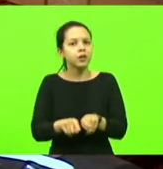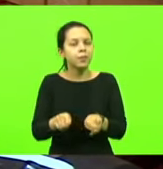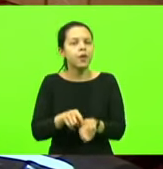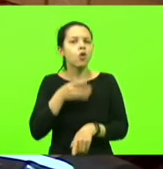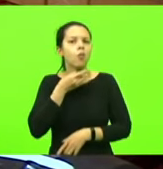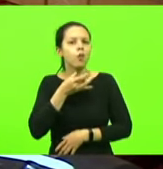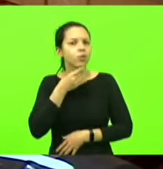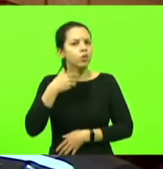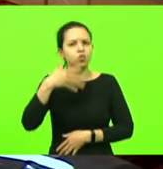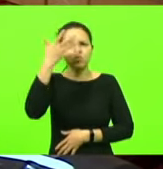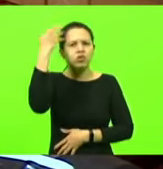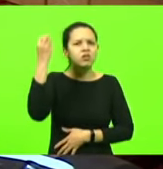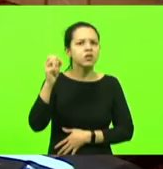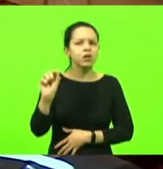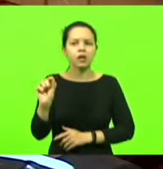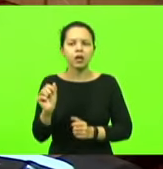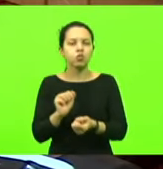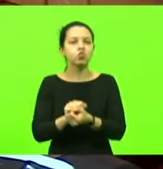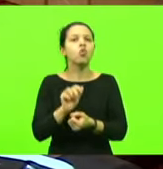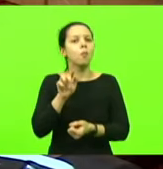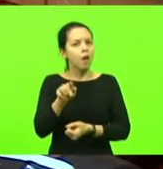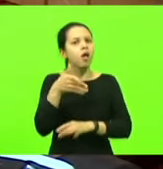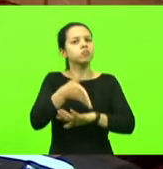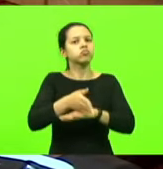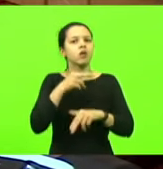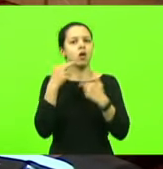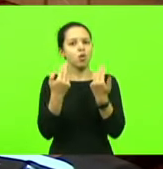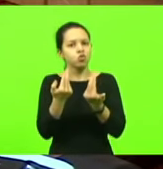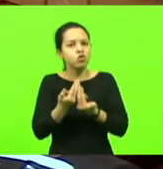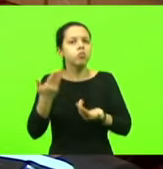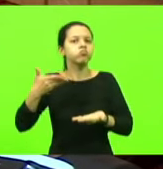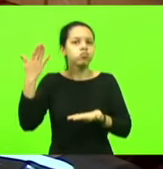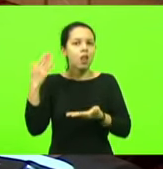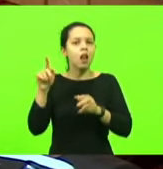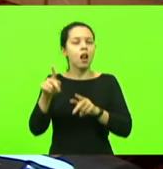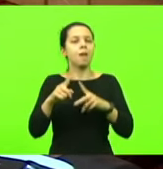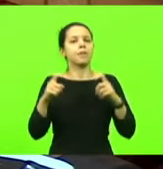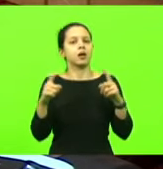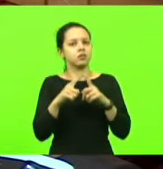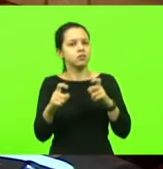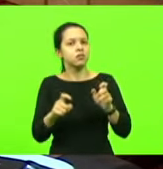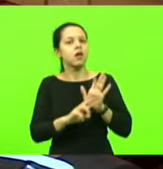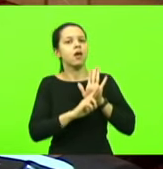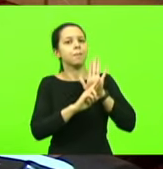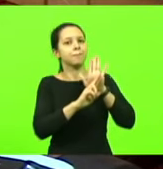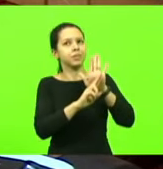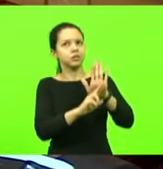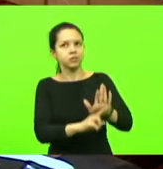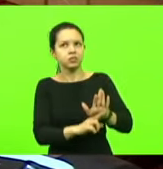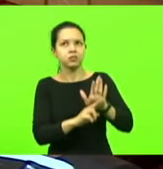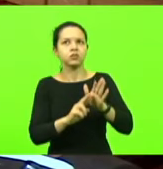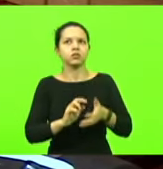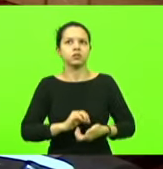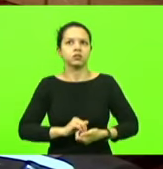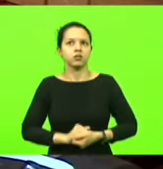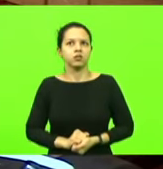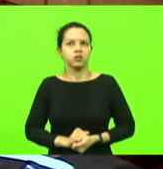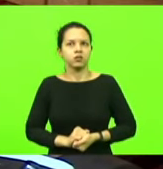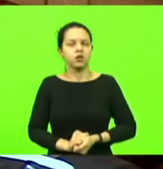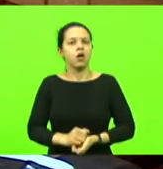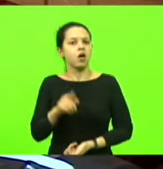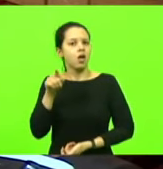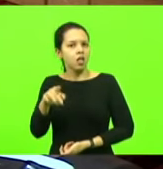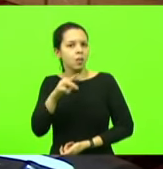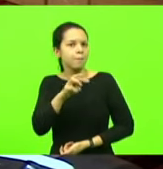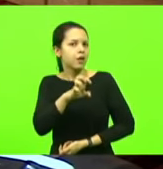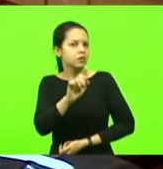mais quem acompanhou, mas que estavam lá na reunião pretérita em Brasília nos representando. E quando o ministro Tarcísio titubeou